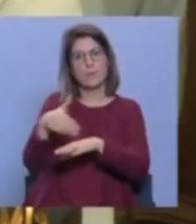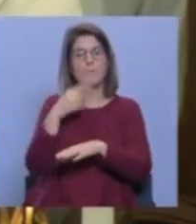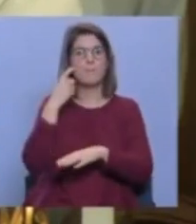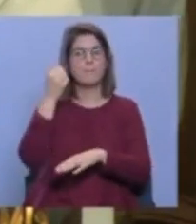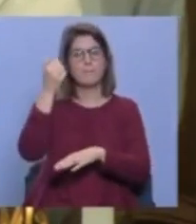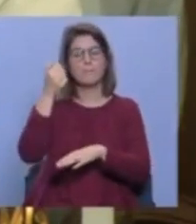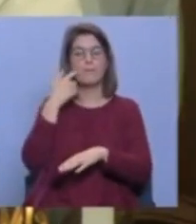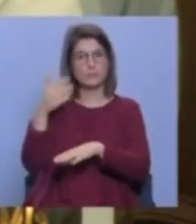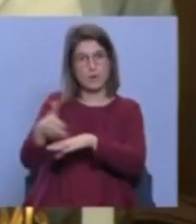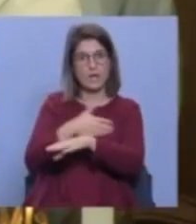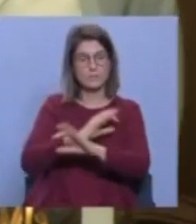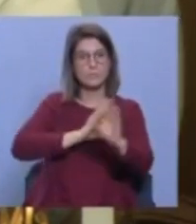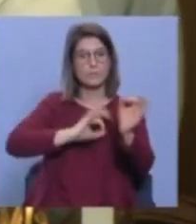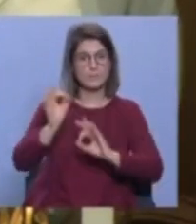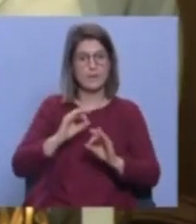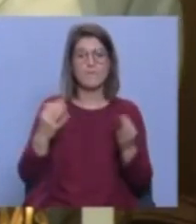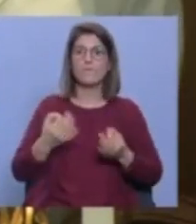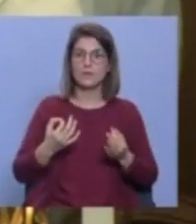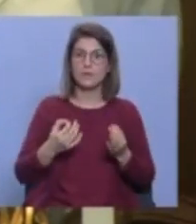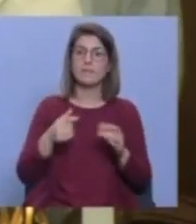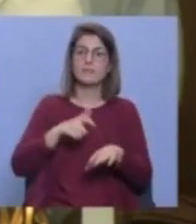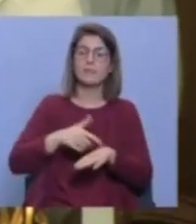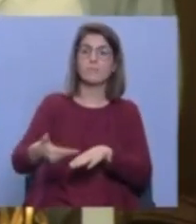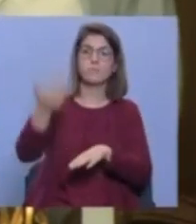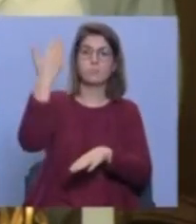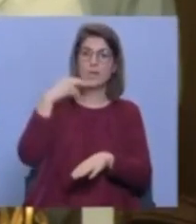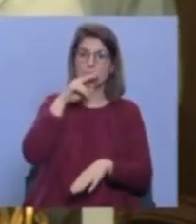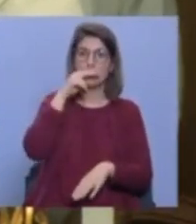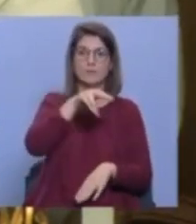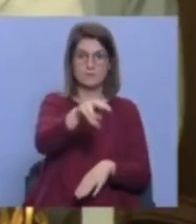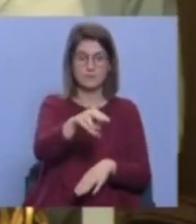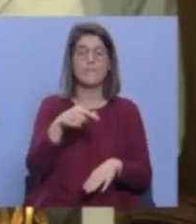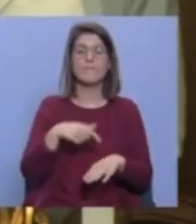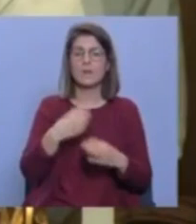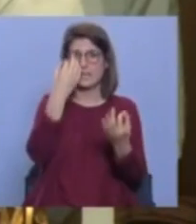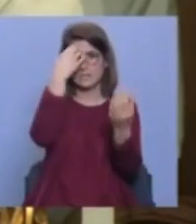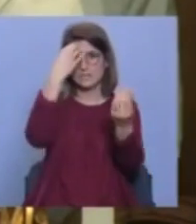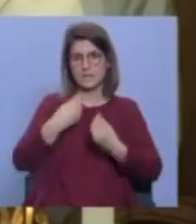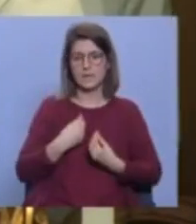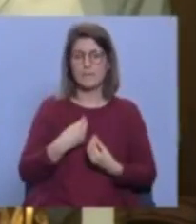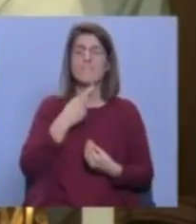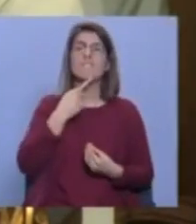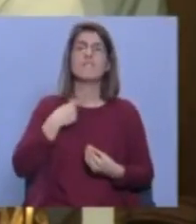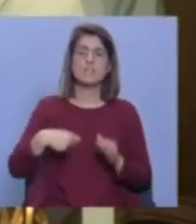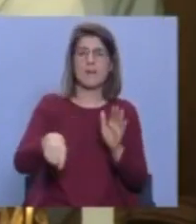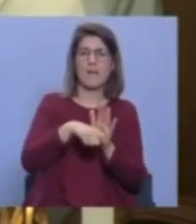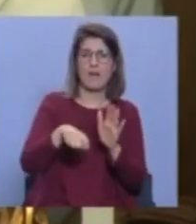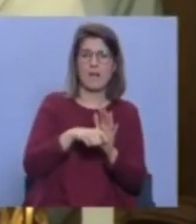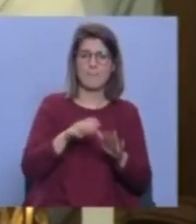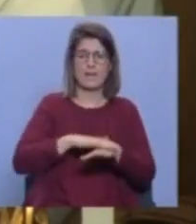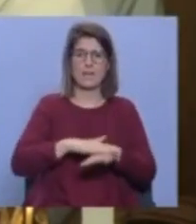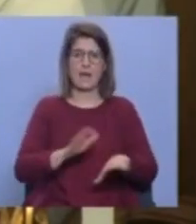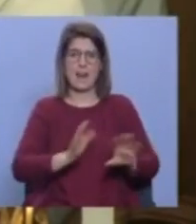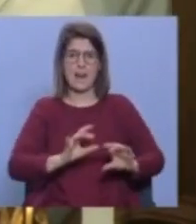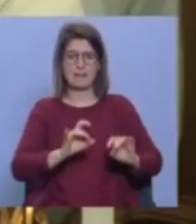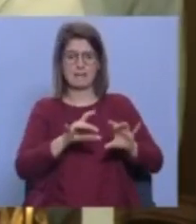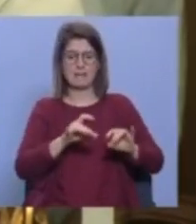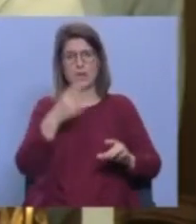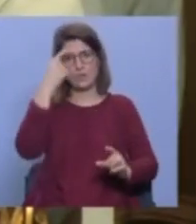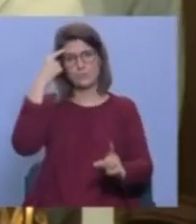e, triunfando das insídias da antiga serpente, ensinou-nos a vencer as tentações do pecado, para